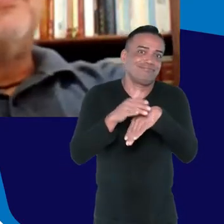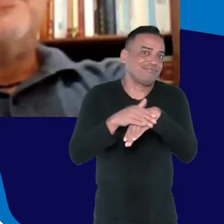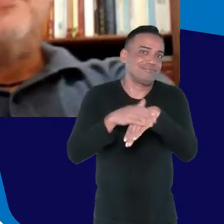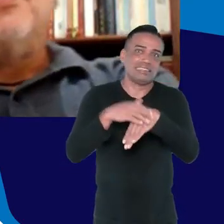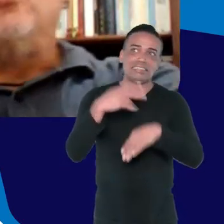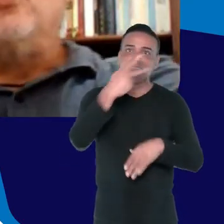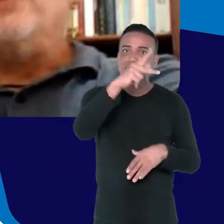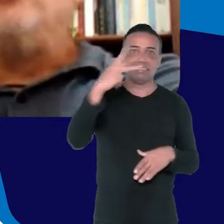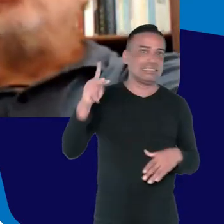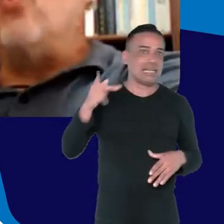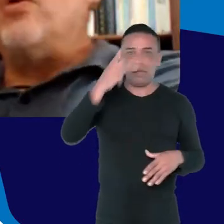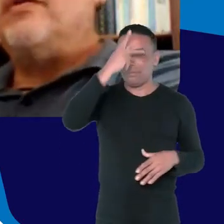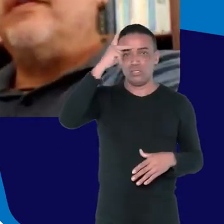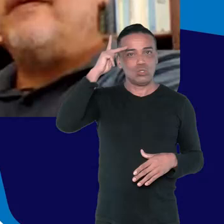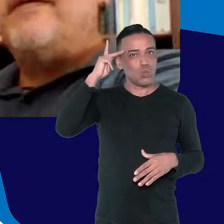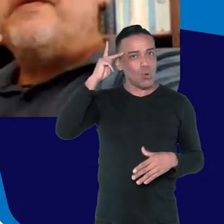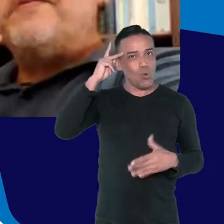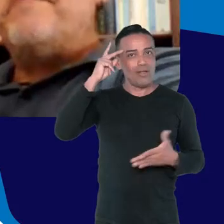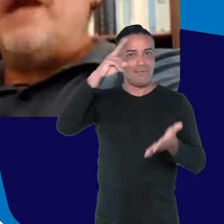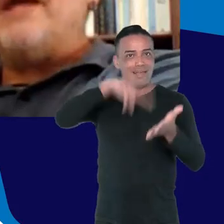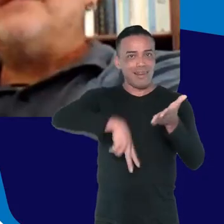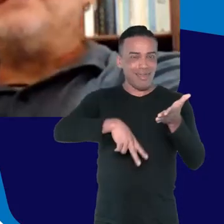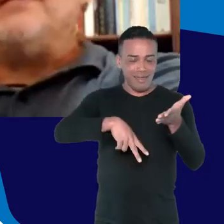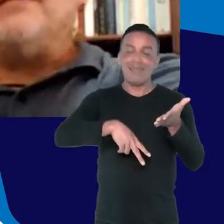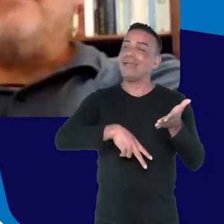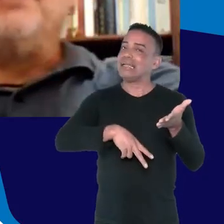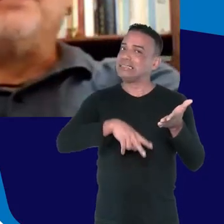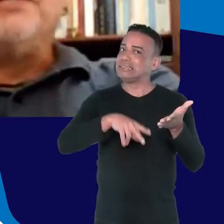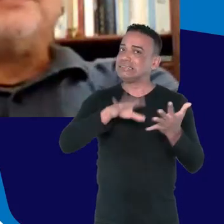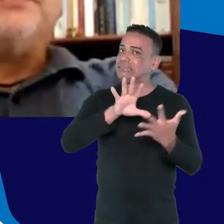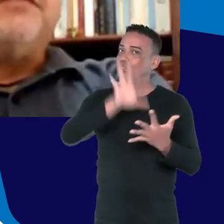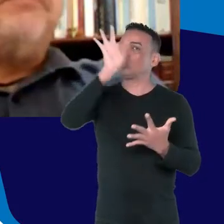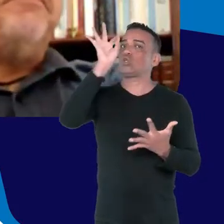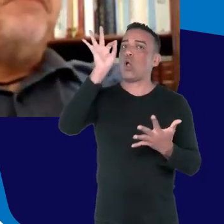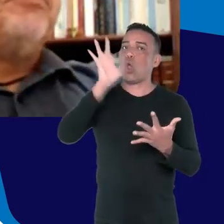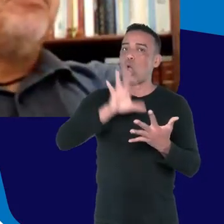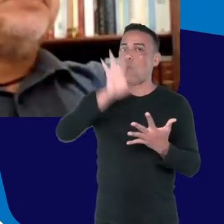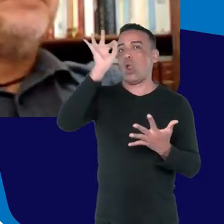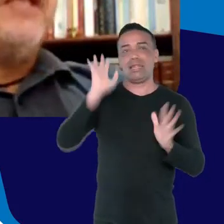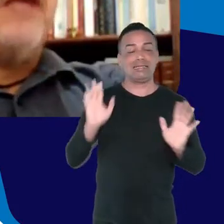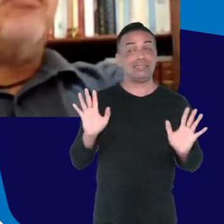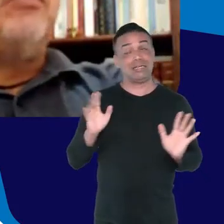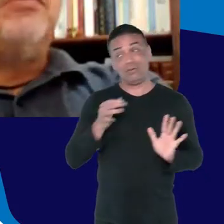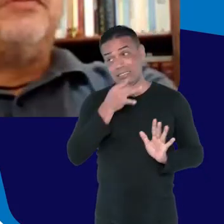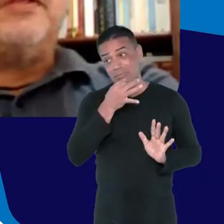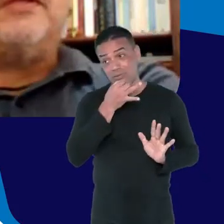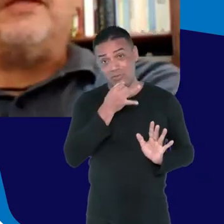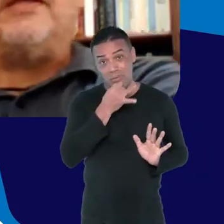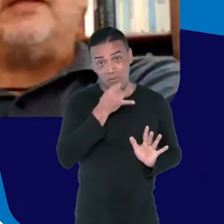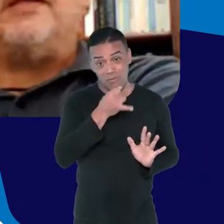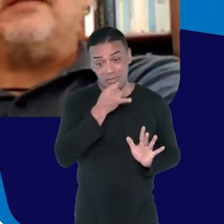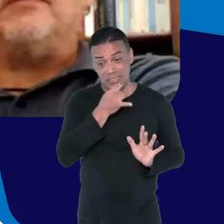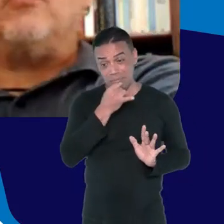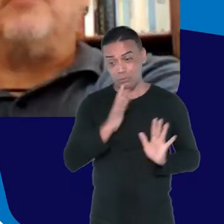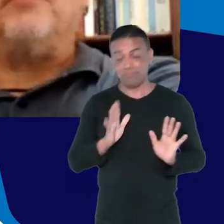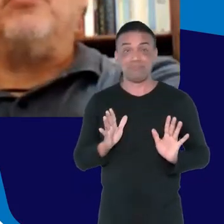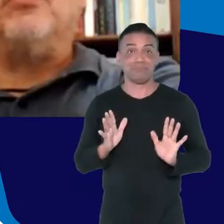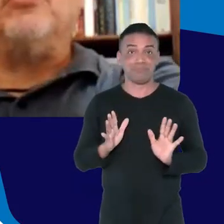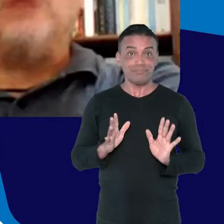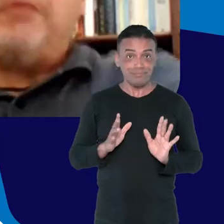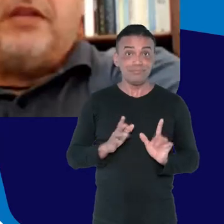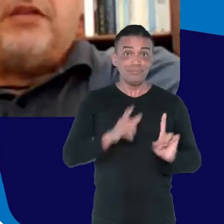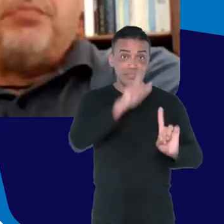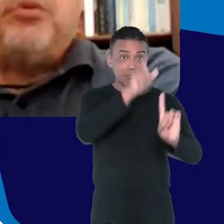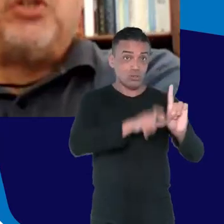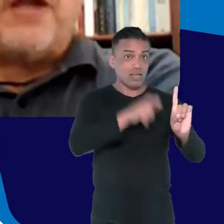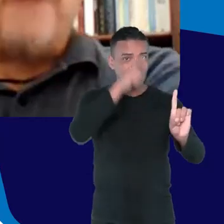do leitor, né? Mas vamos dizer que se vamos considerá-lo, né, como a figura do